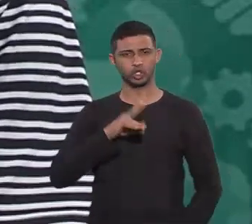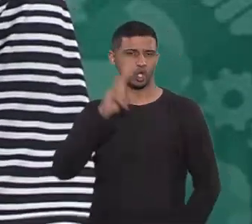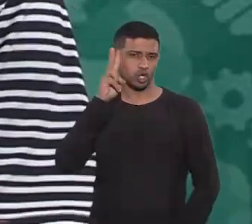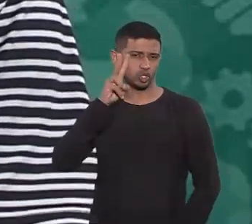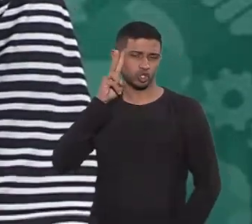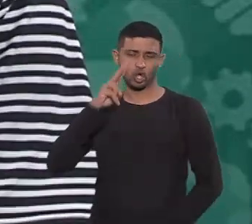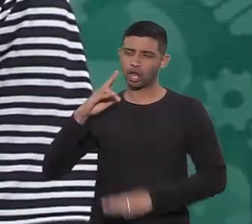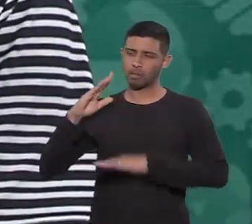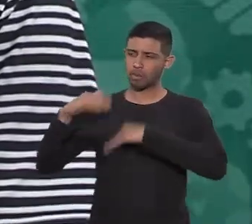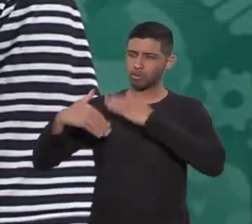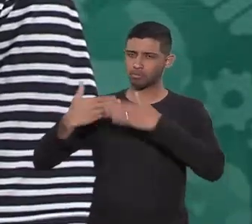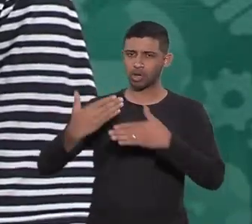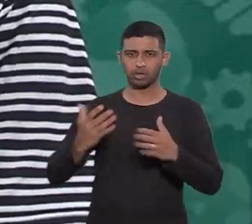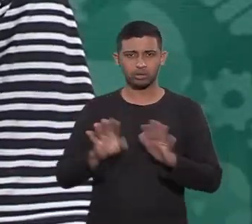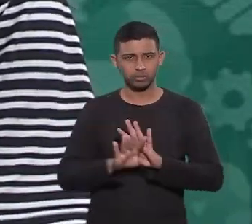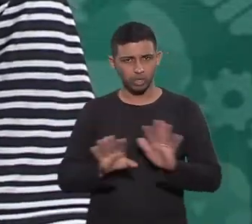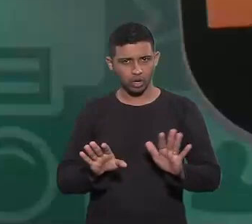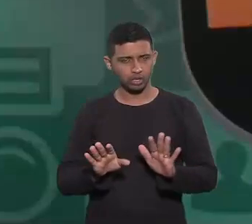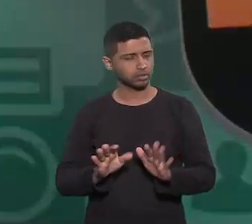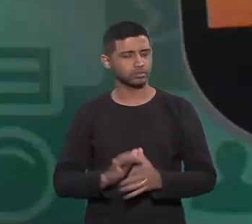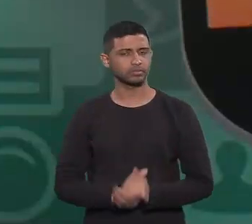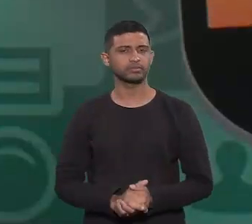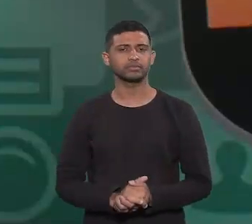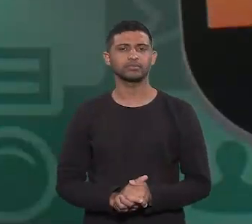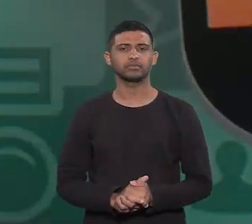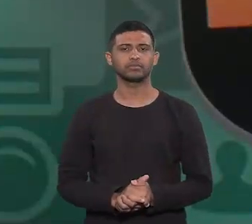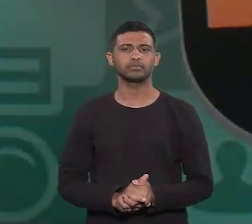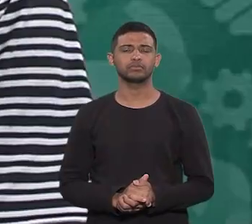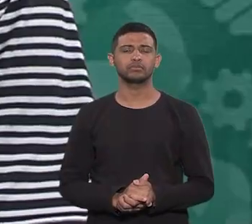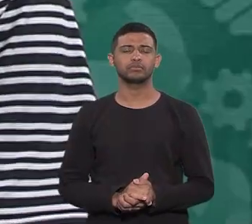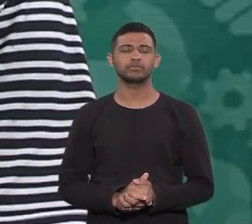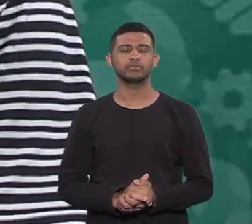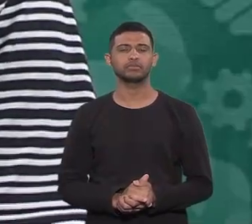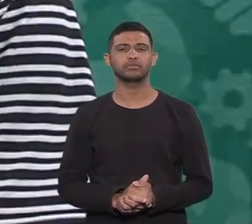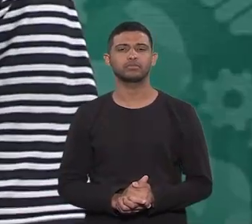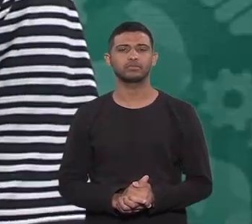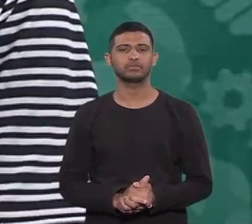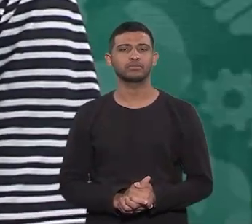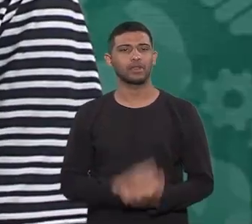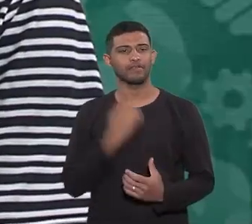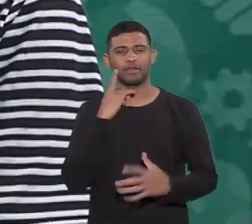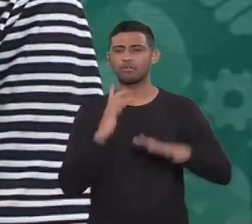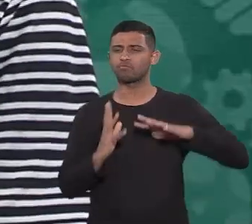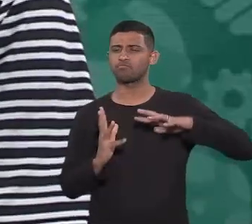isso que essa história fala, sabe? Eu acho que a gente pode... quer dizer, a gente tem um